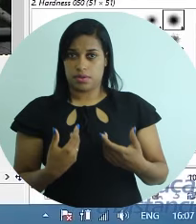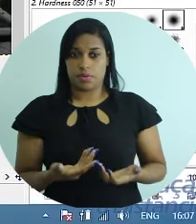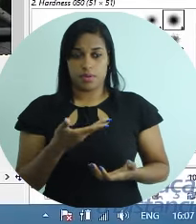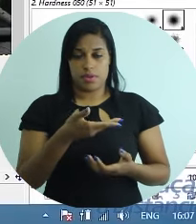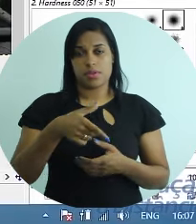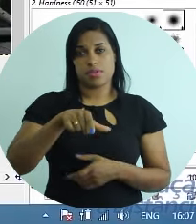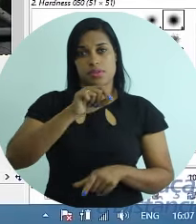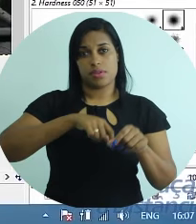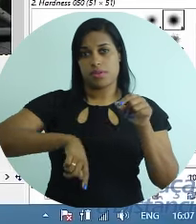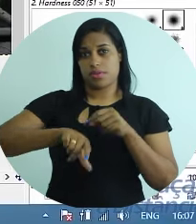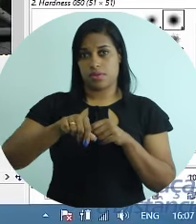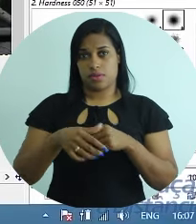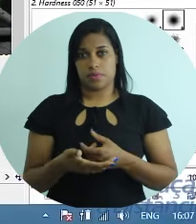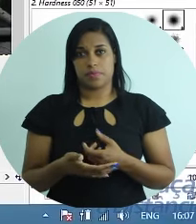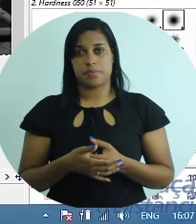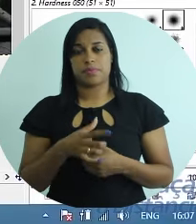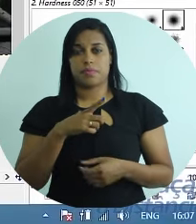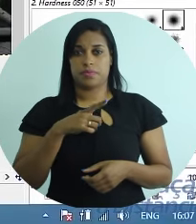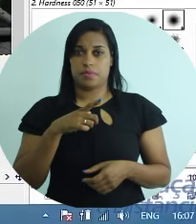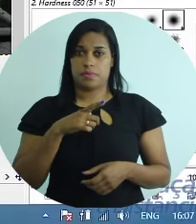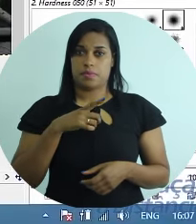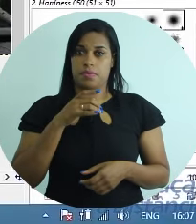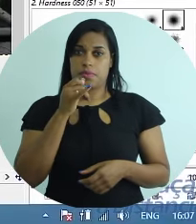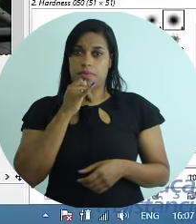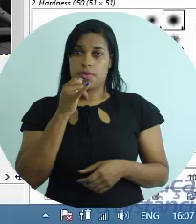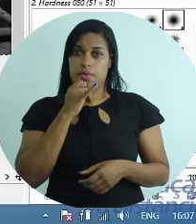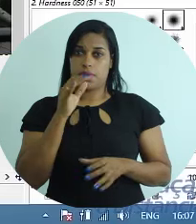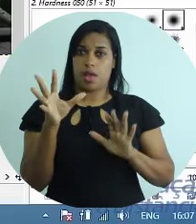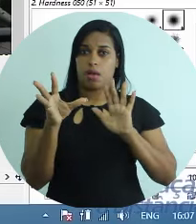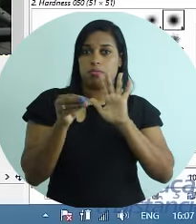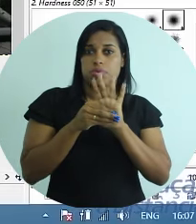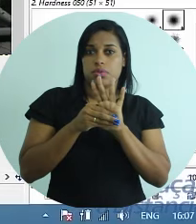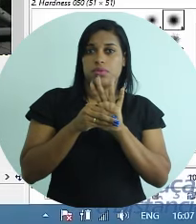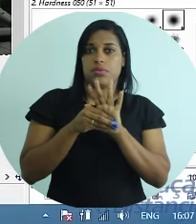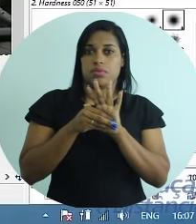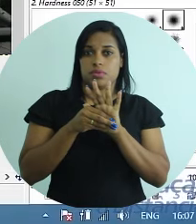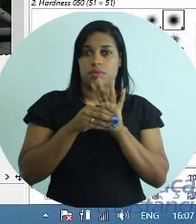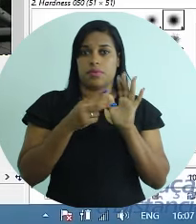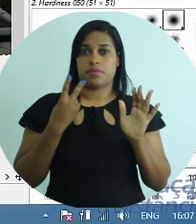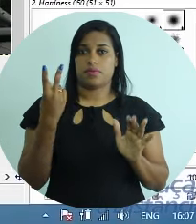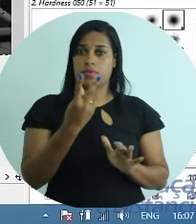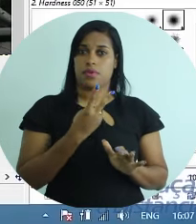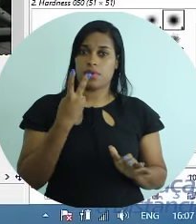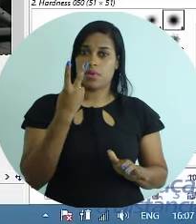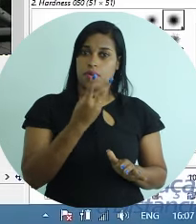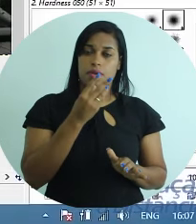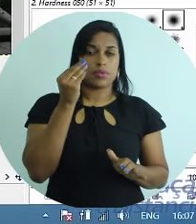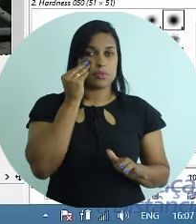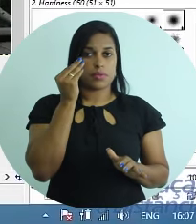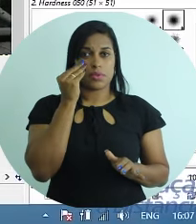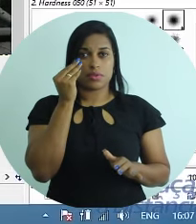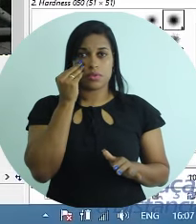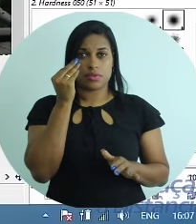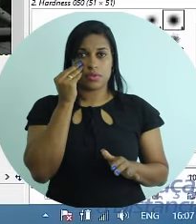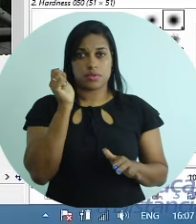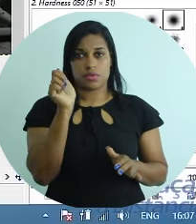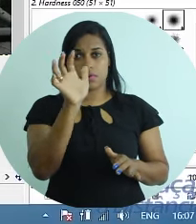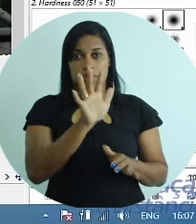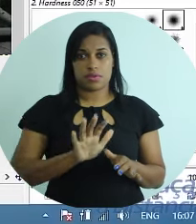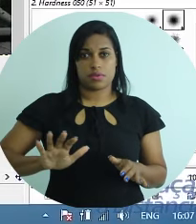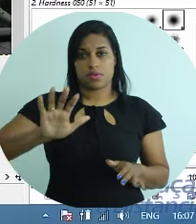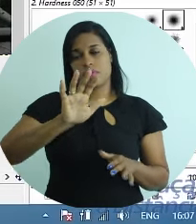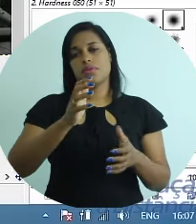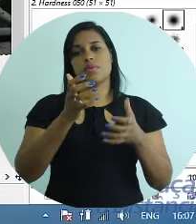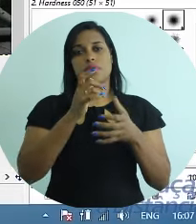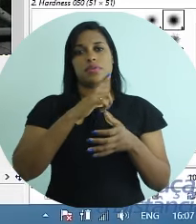essa seleção, nós temos como, por exemplo, colocar aqui um valor específico para essa área de seleção, por exemplo,